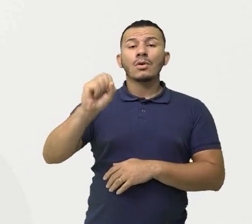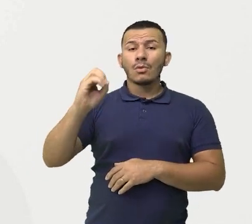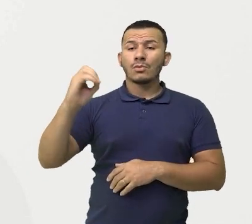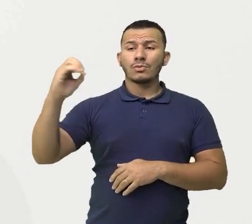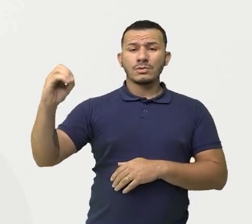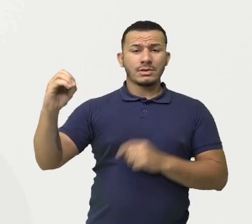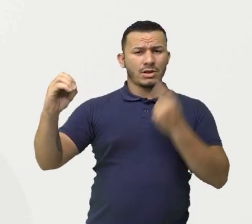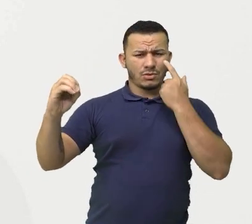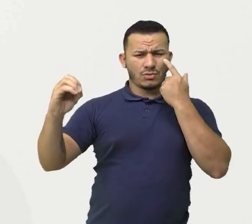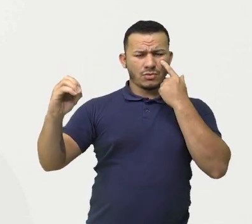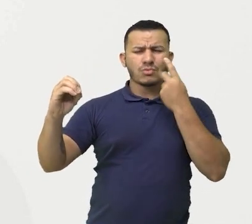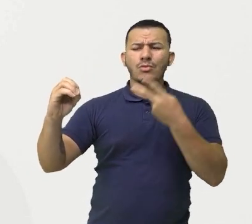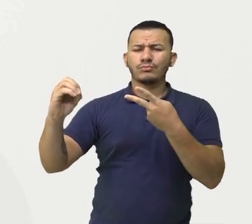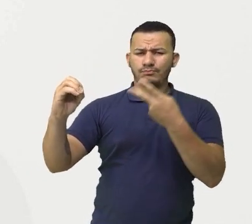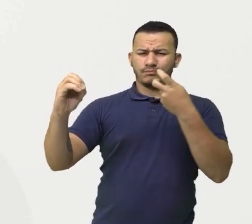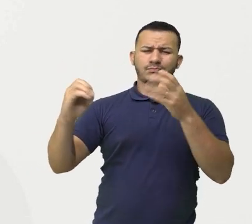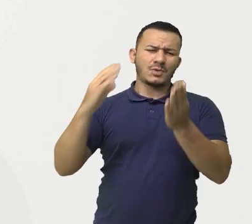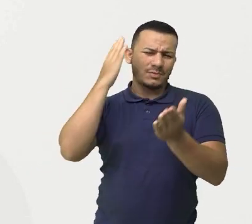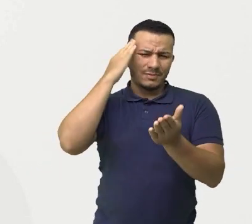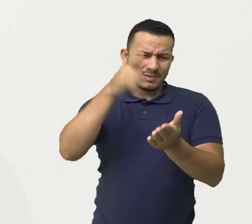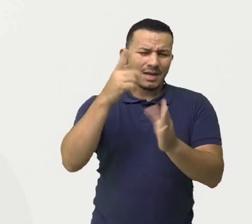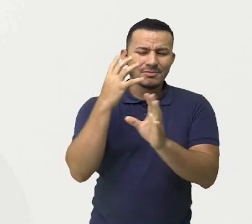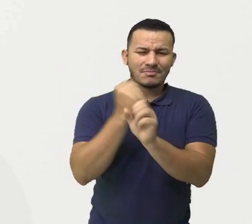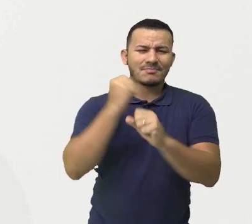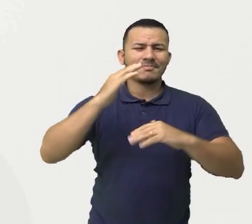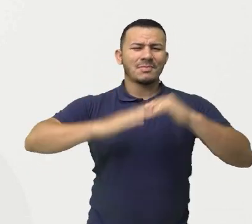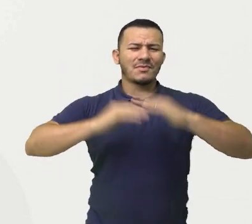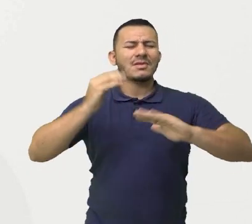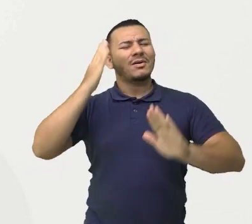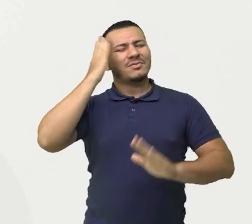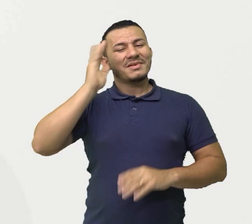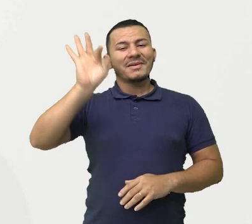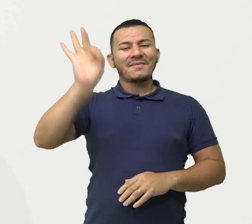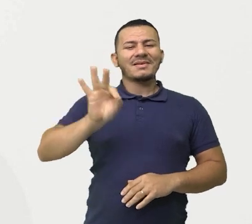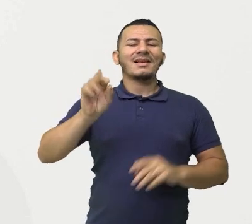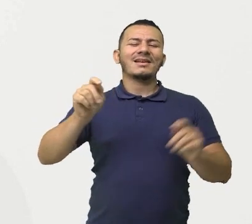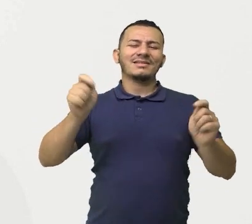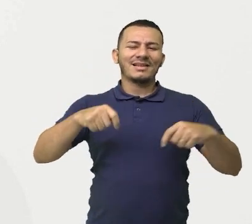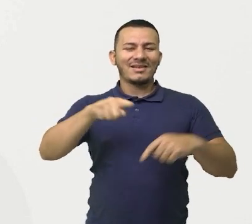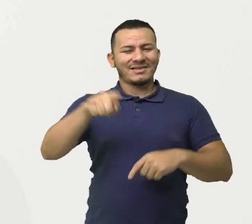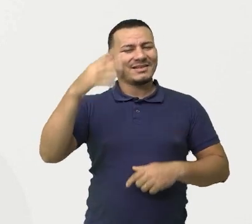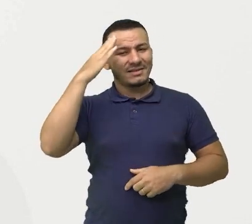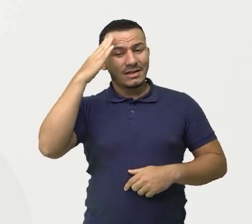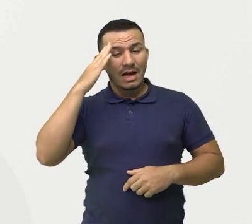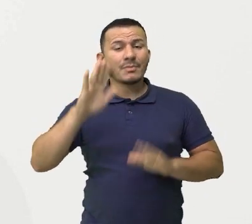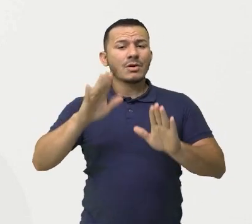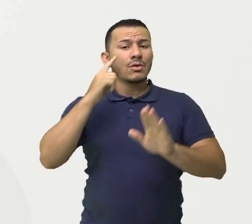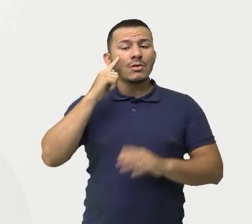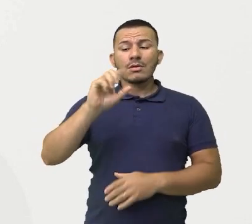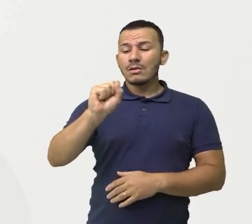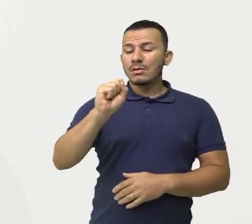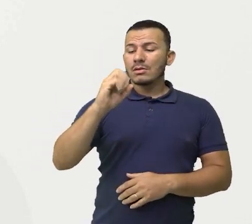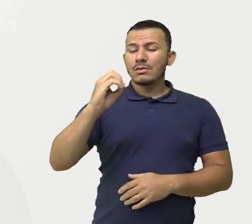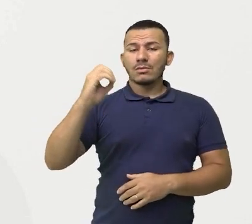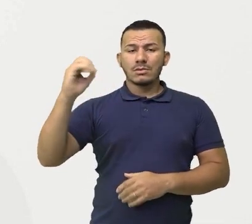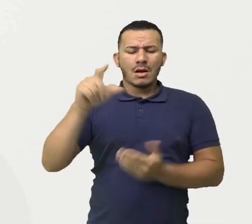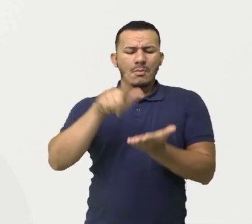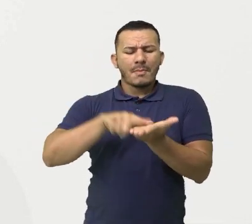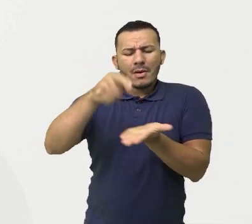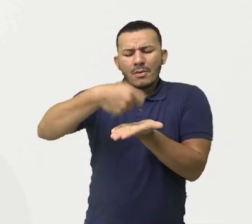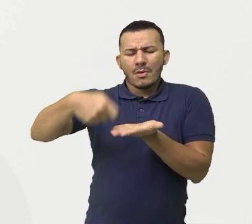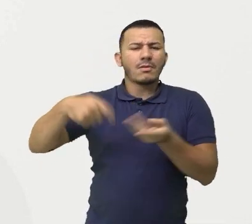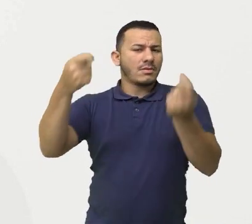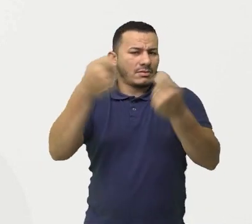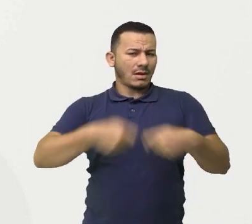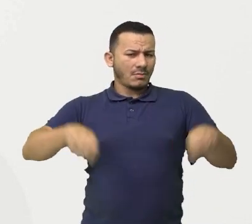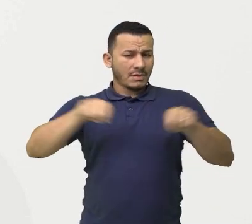fazer cálculo, porque eu sei que tu sabe fazer cálculo também no cálculo de porcentagem, né? Mas sem fazer cálculo no papel